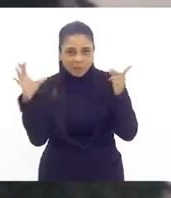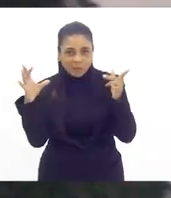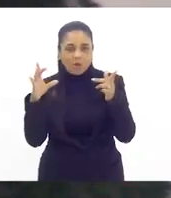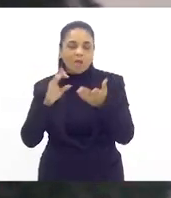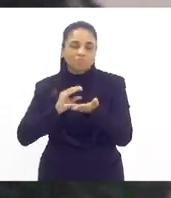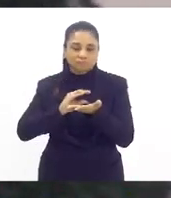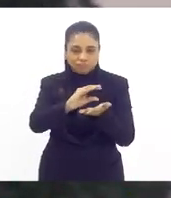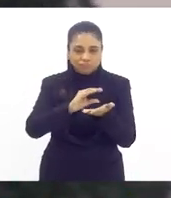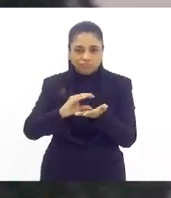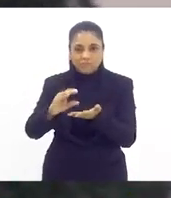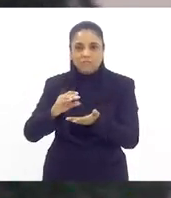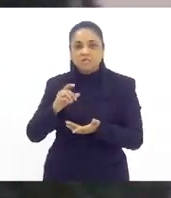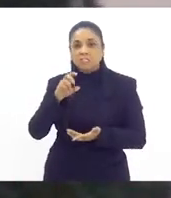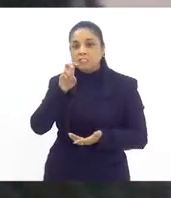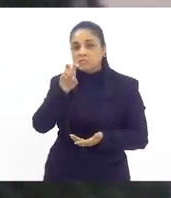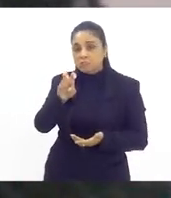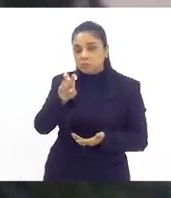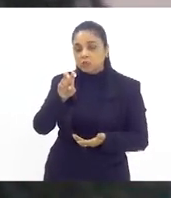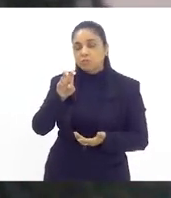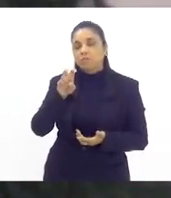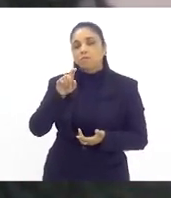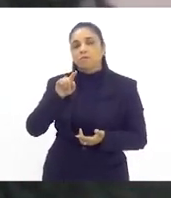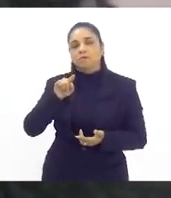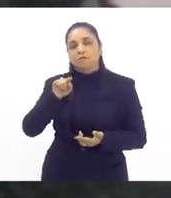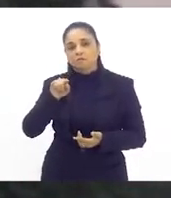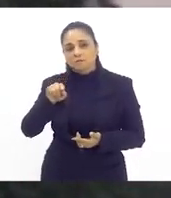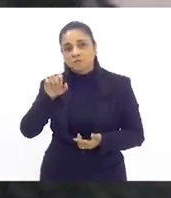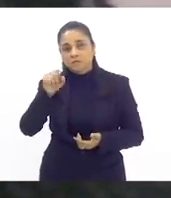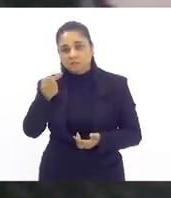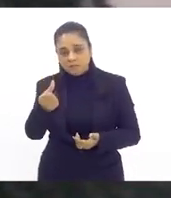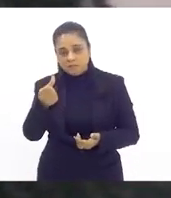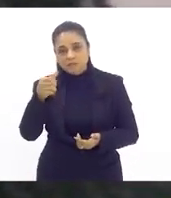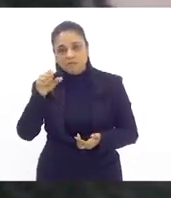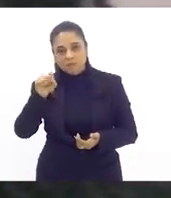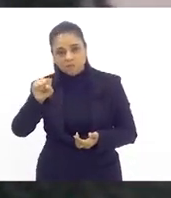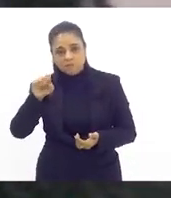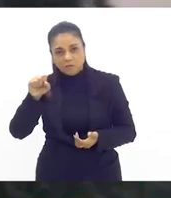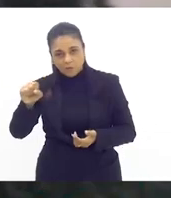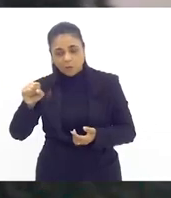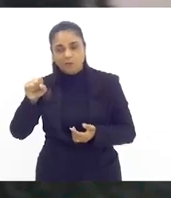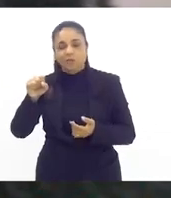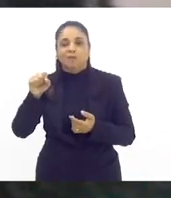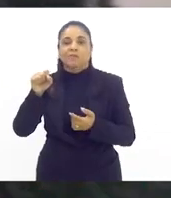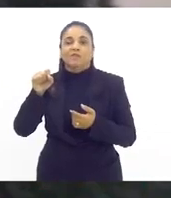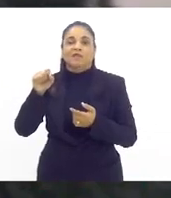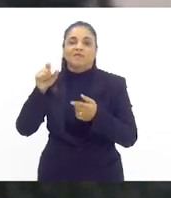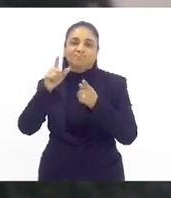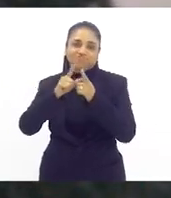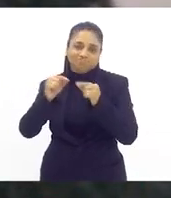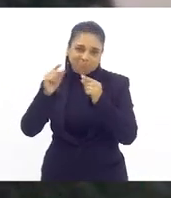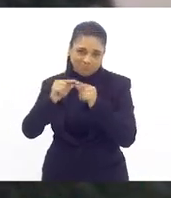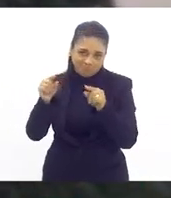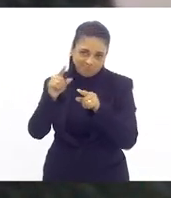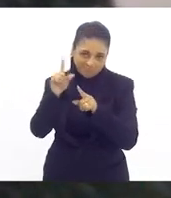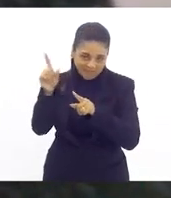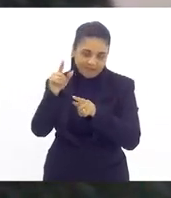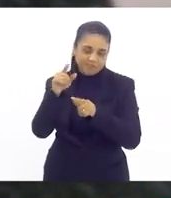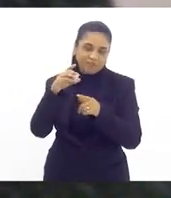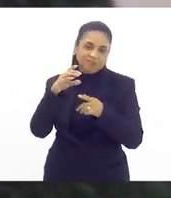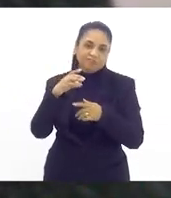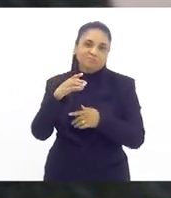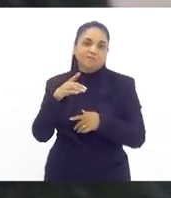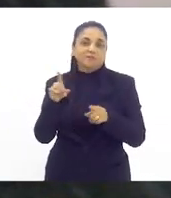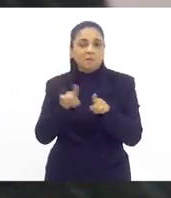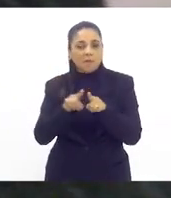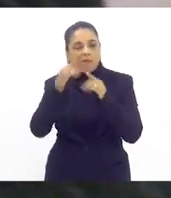dos 5.688 Municípios e 27 estados e Distrito Federal Isso é uma ótima notícia e queremos